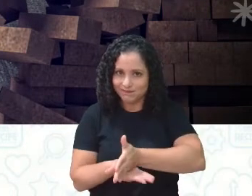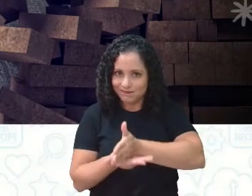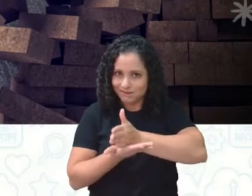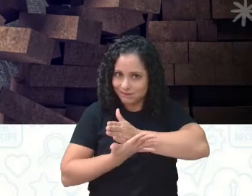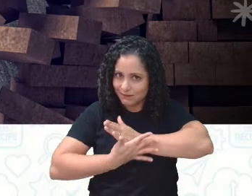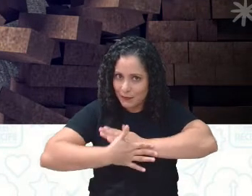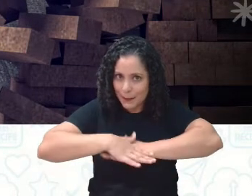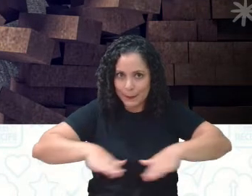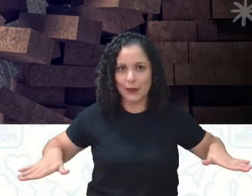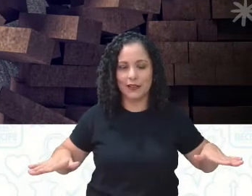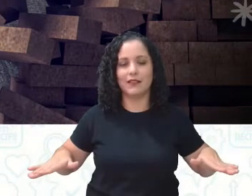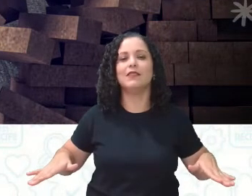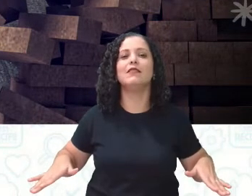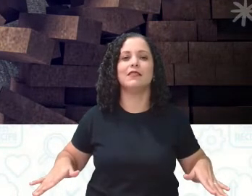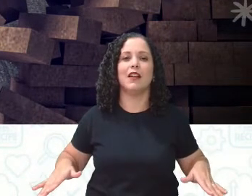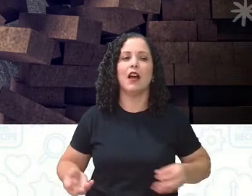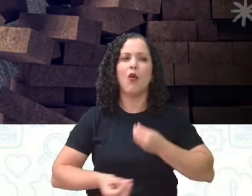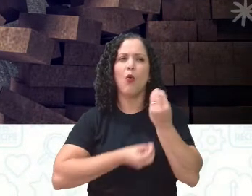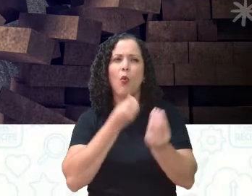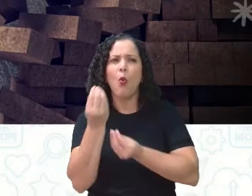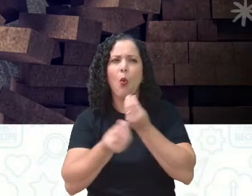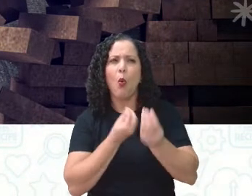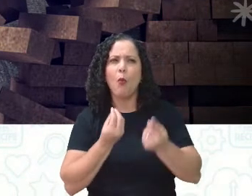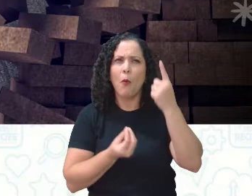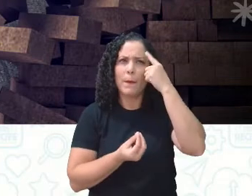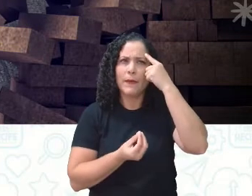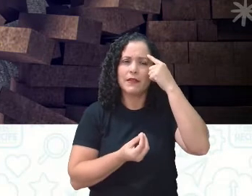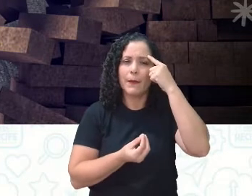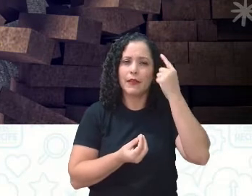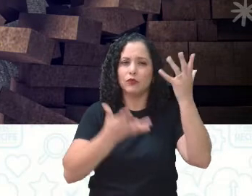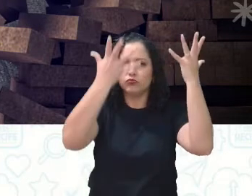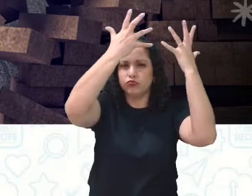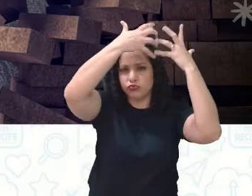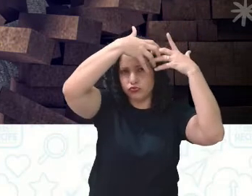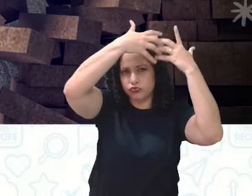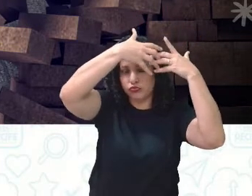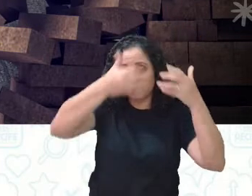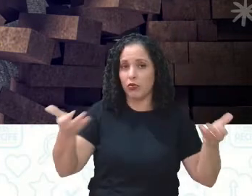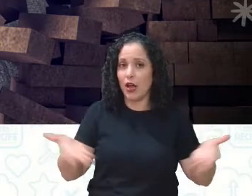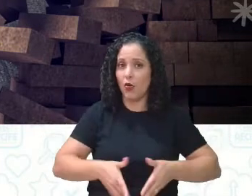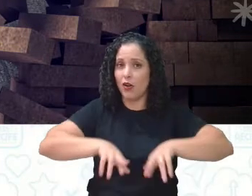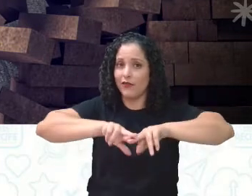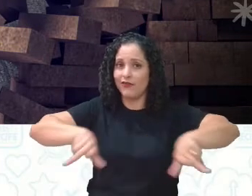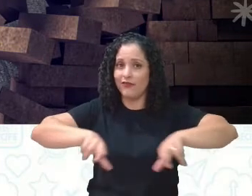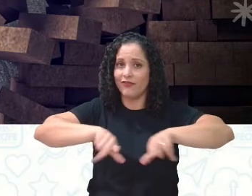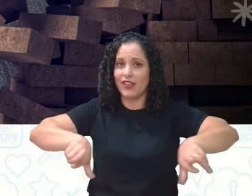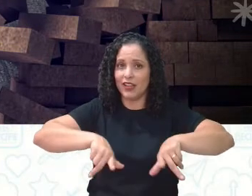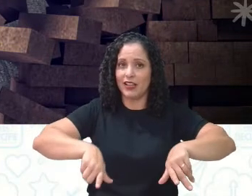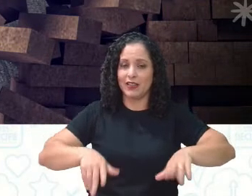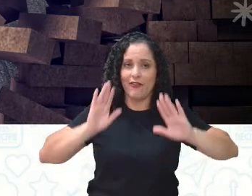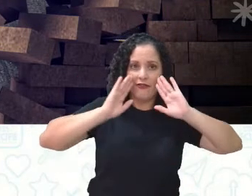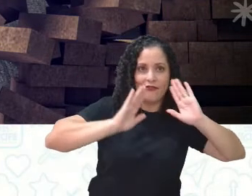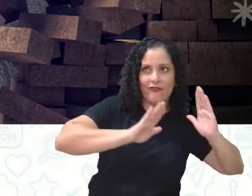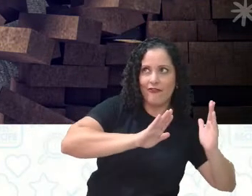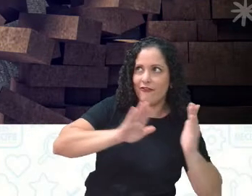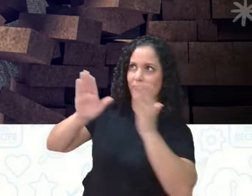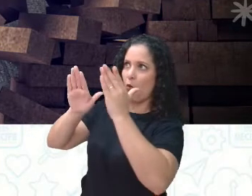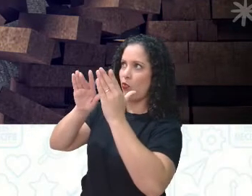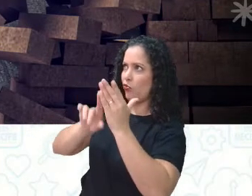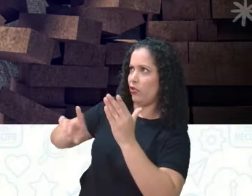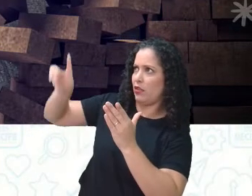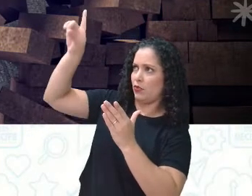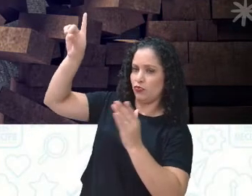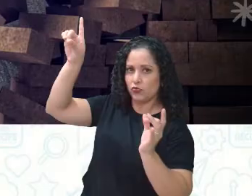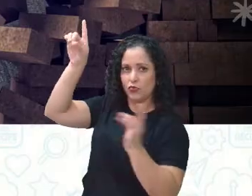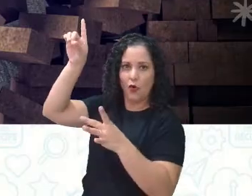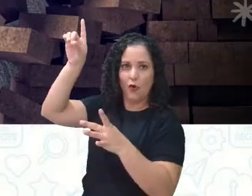com a maneira como as pessoas pensavam. Então, já não cabia mais aquela visão teocêntrica, né? Não cabia mais essa